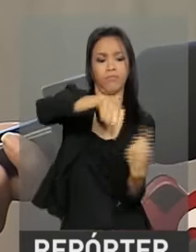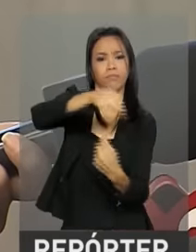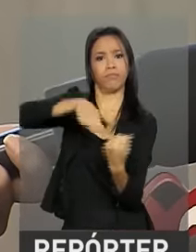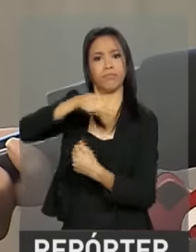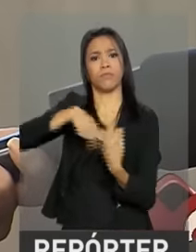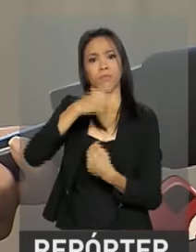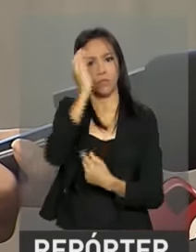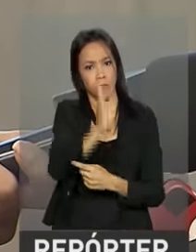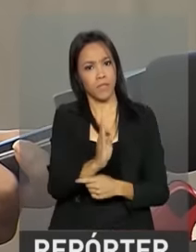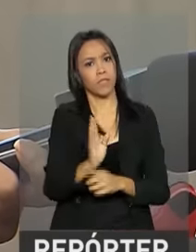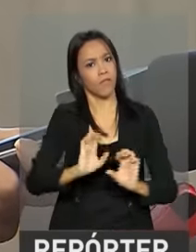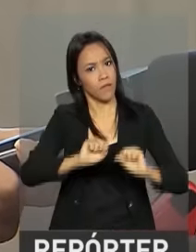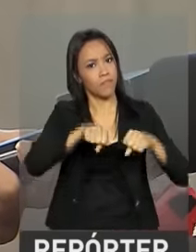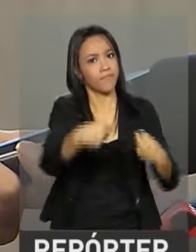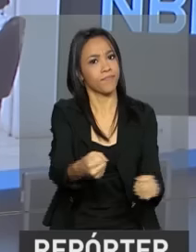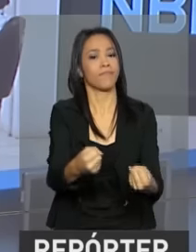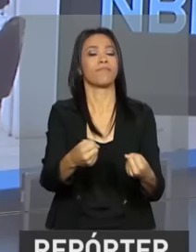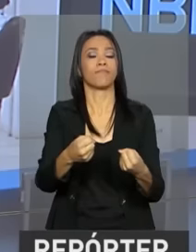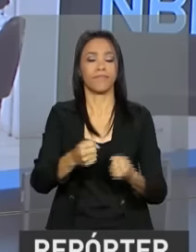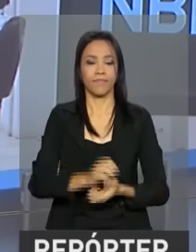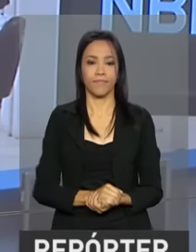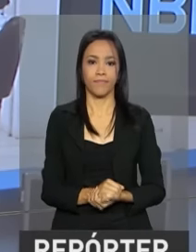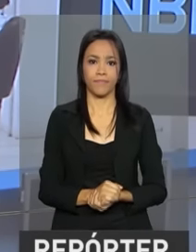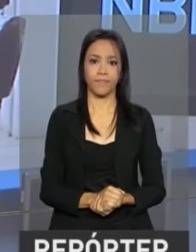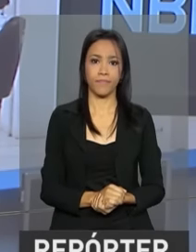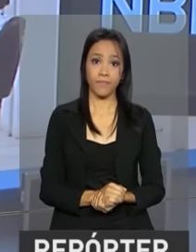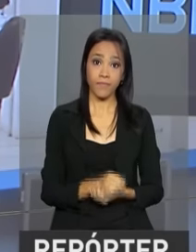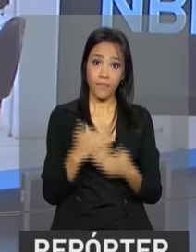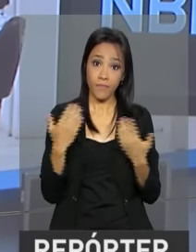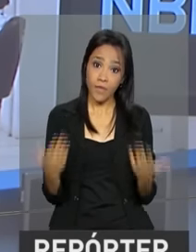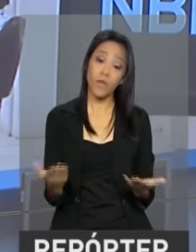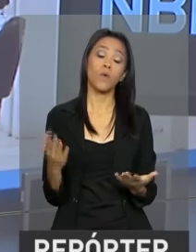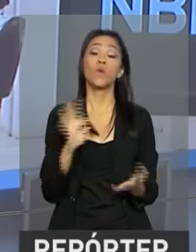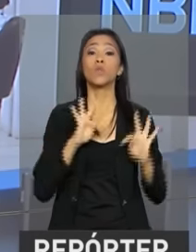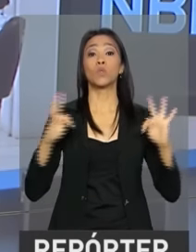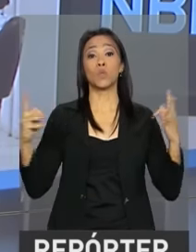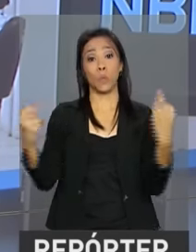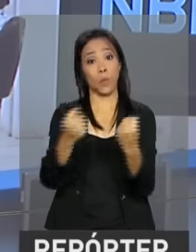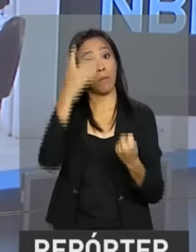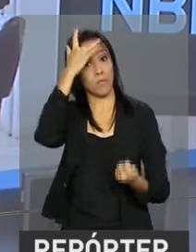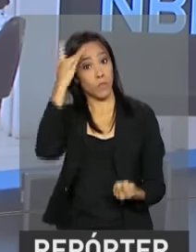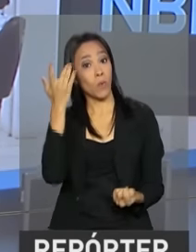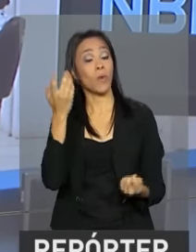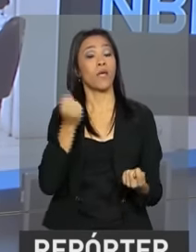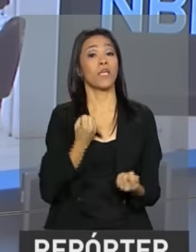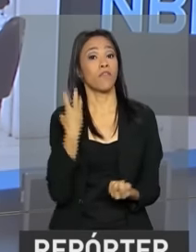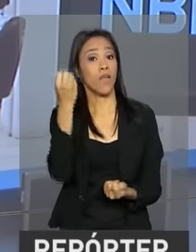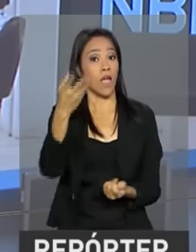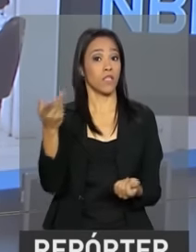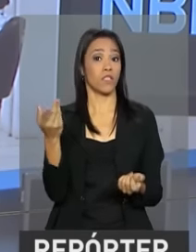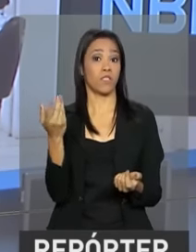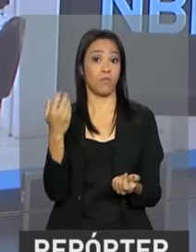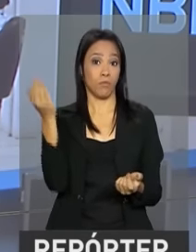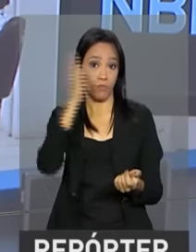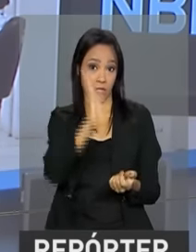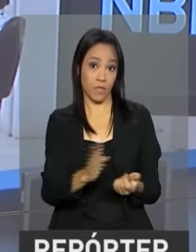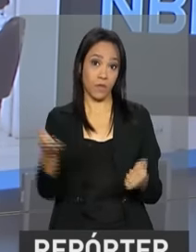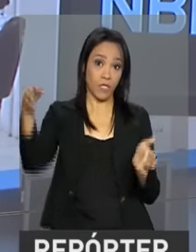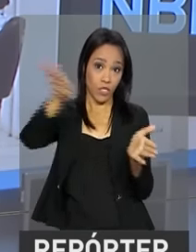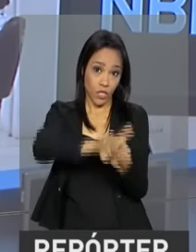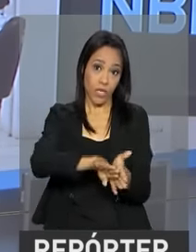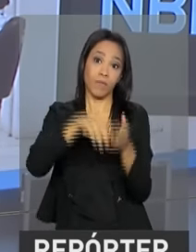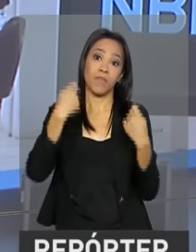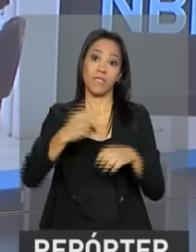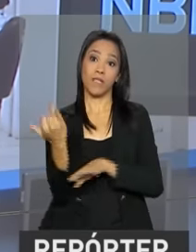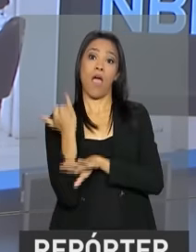demanda por produtos importados olha todo viajante que chega ao Brasil e tem bens a declarar é obrigado a informar